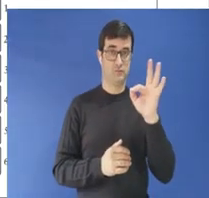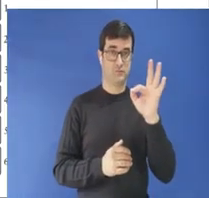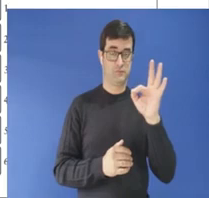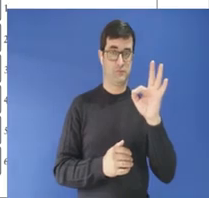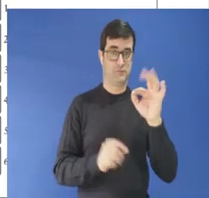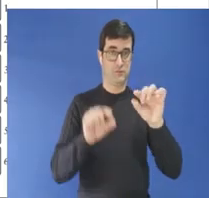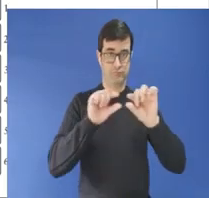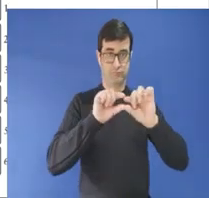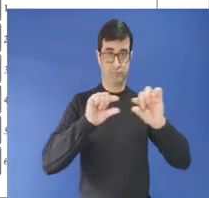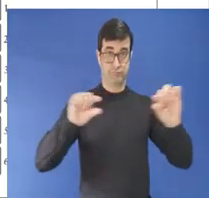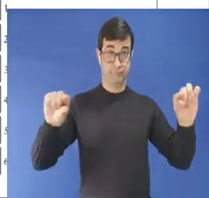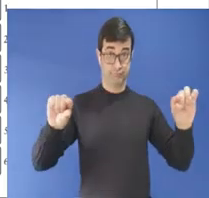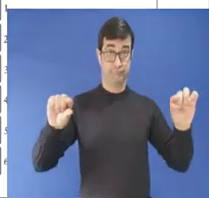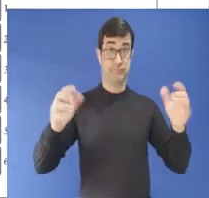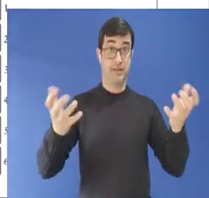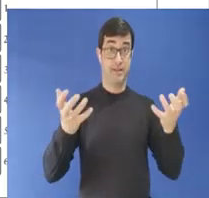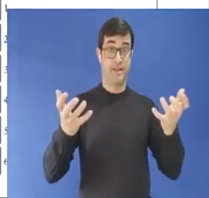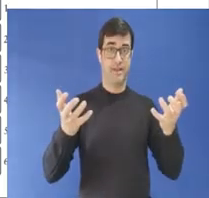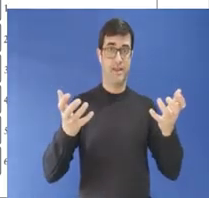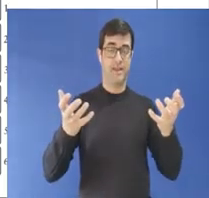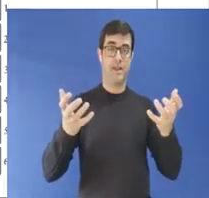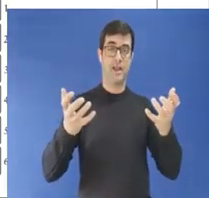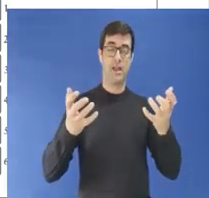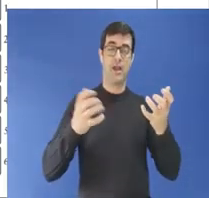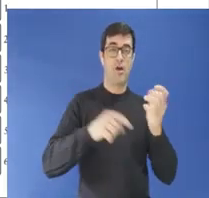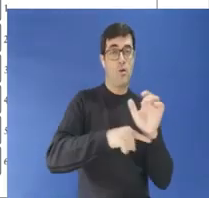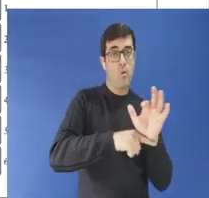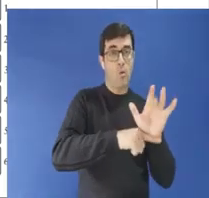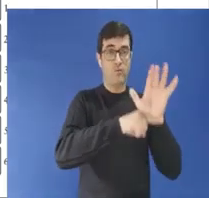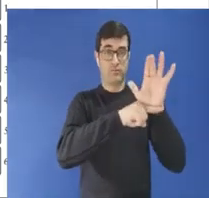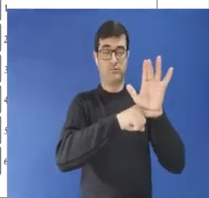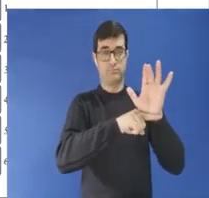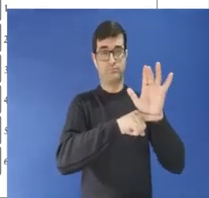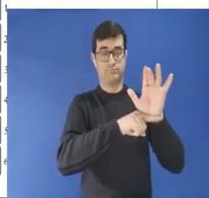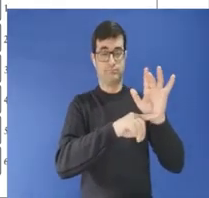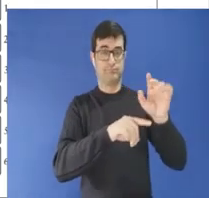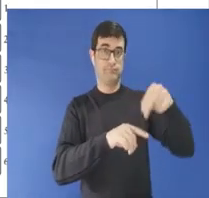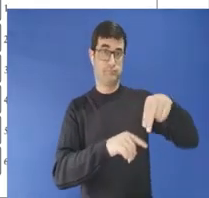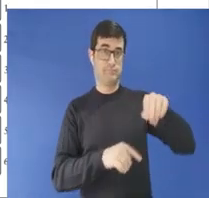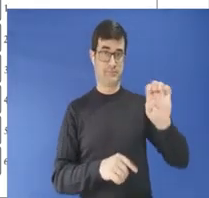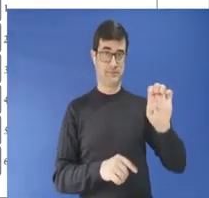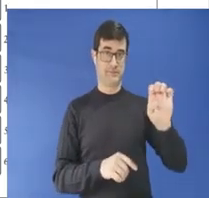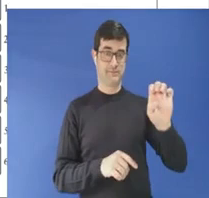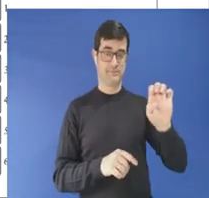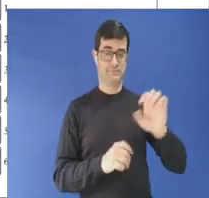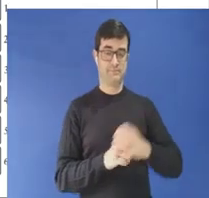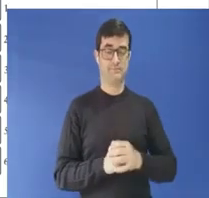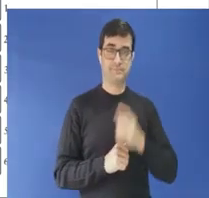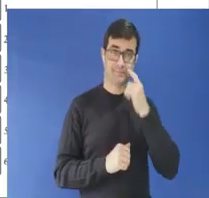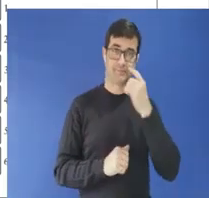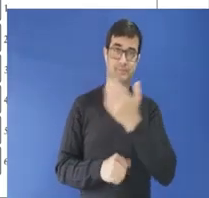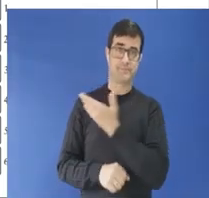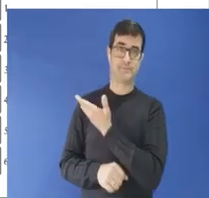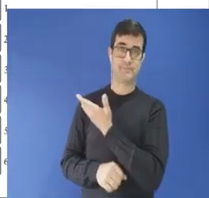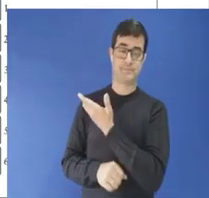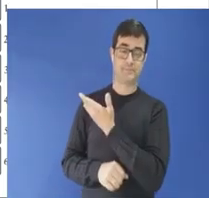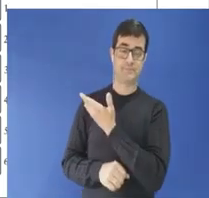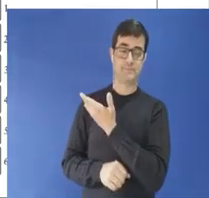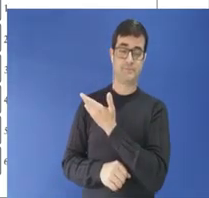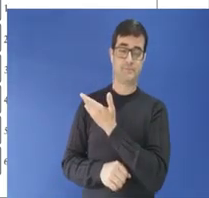configuração do neônio, né? Então, o flúor e o oxigênio têm a configuração do hélio,